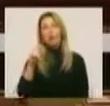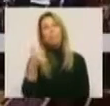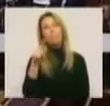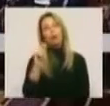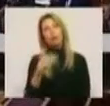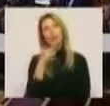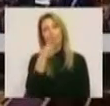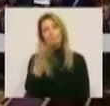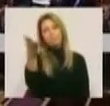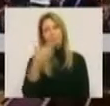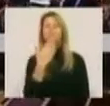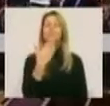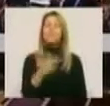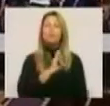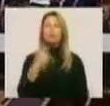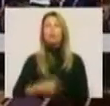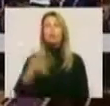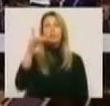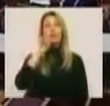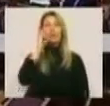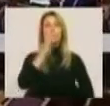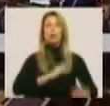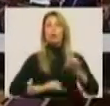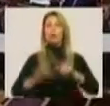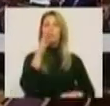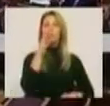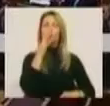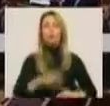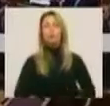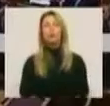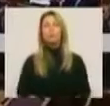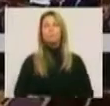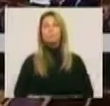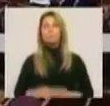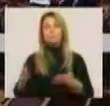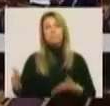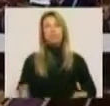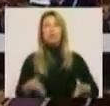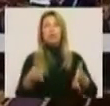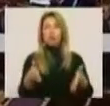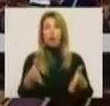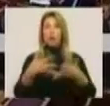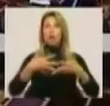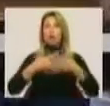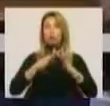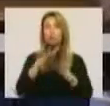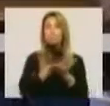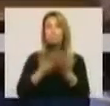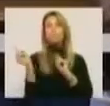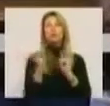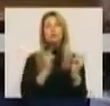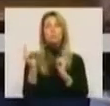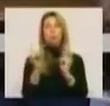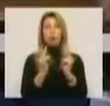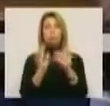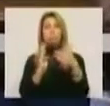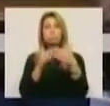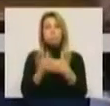Obrigada, Sr. Presidente. Senhores e senhoras deputadas, as estradas e infraestruturas de transporte são